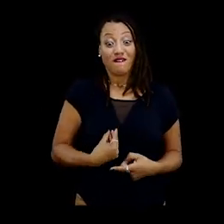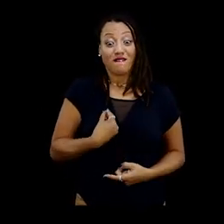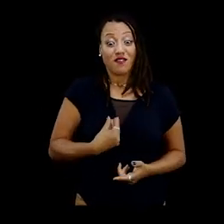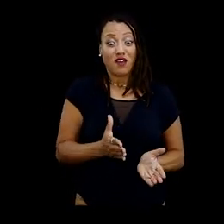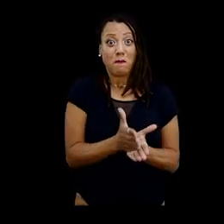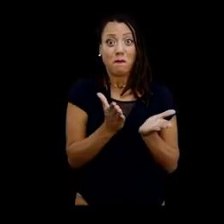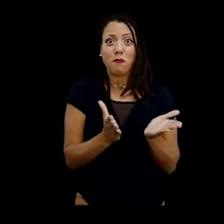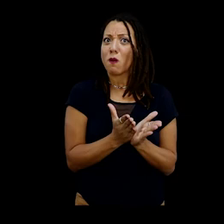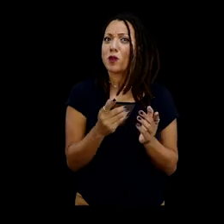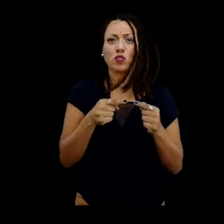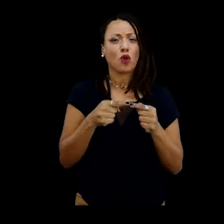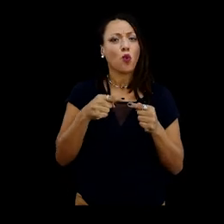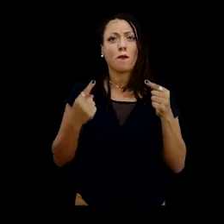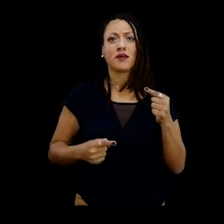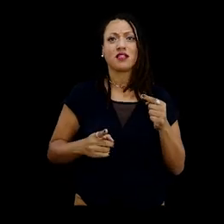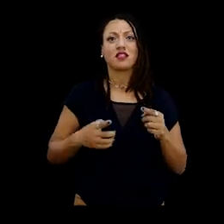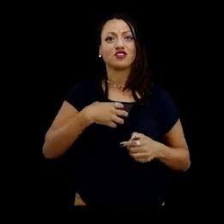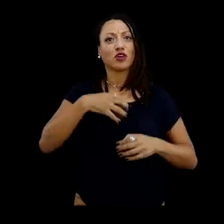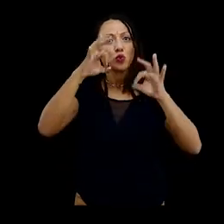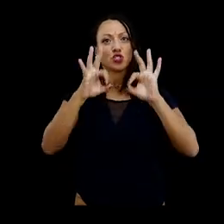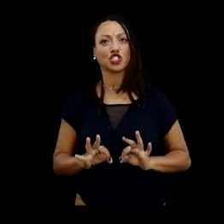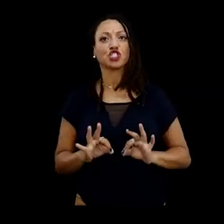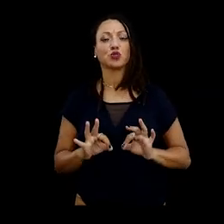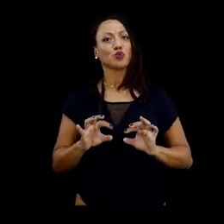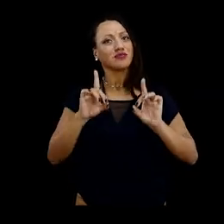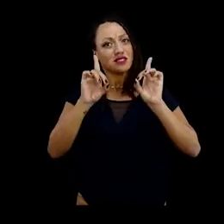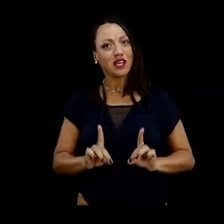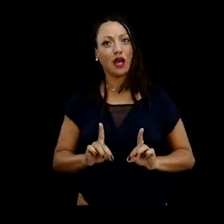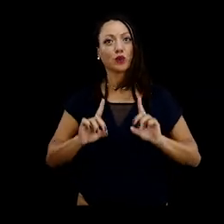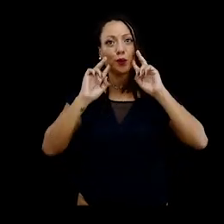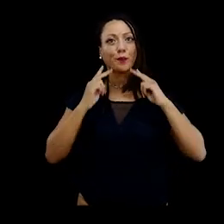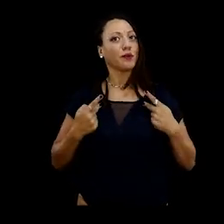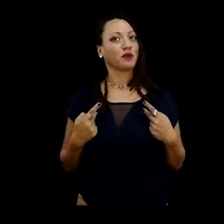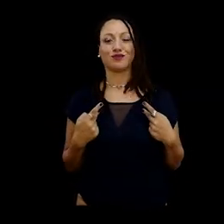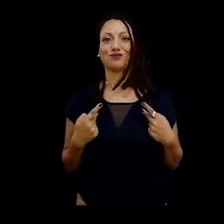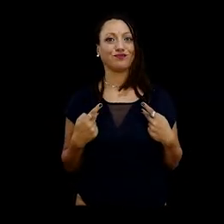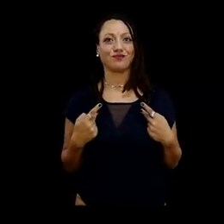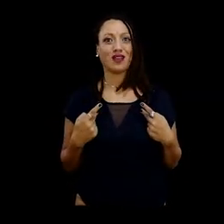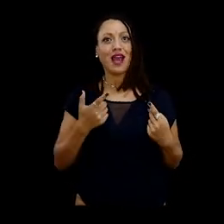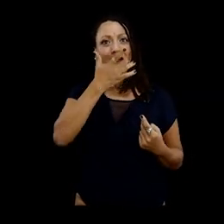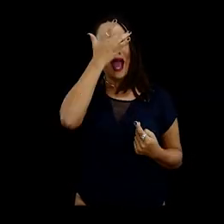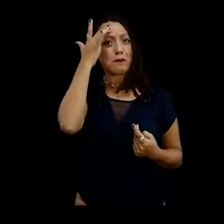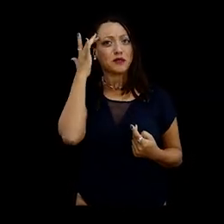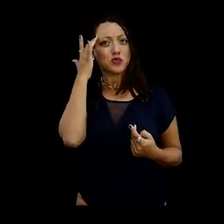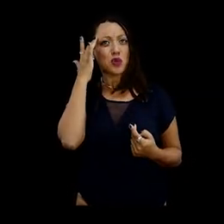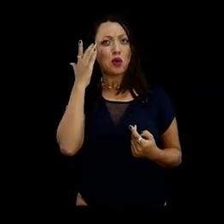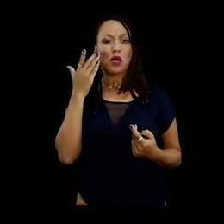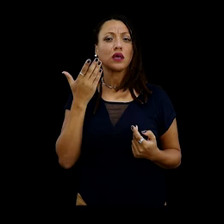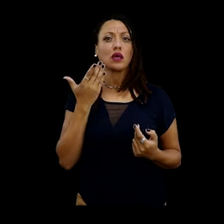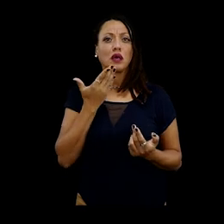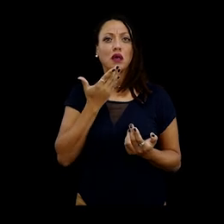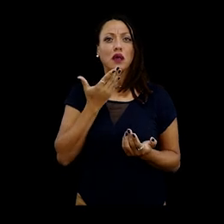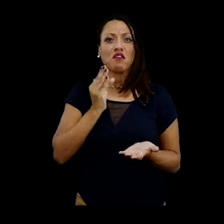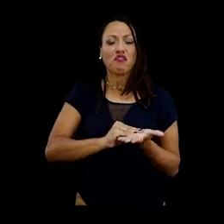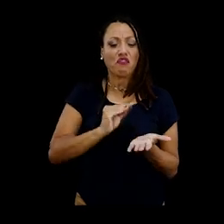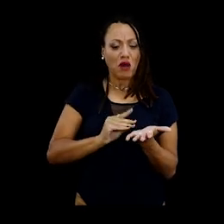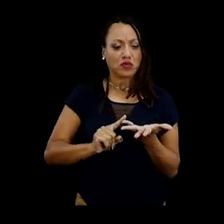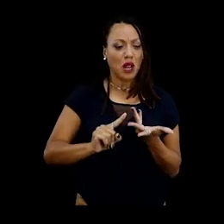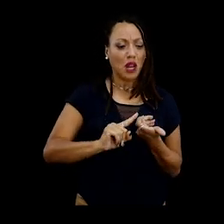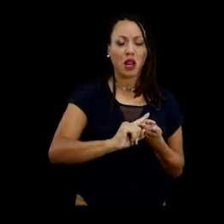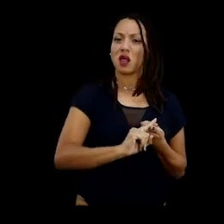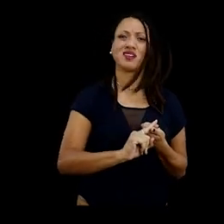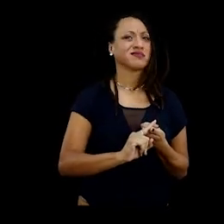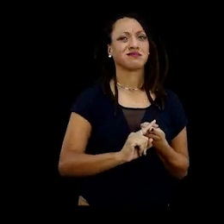ofensa à dignidade humana, é a privação de bens essenciais. Ninguém escolhe isso.